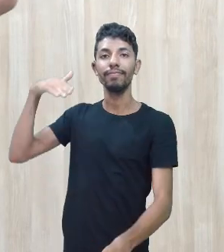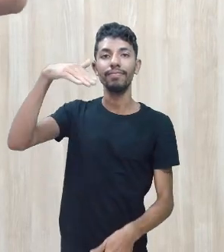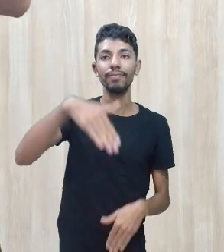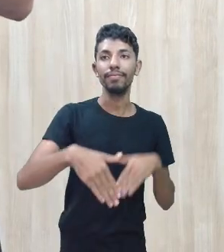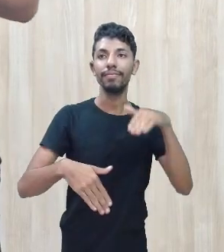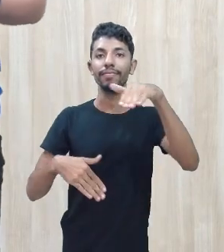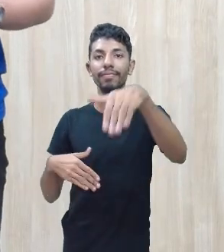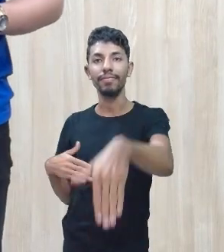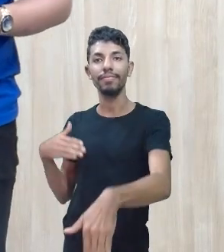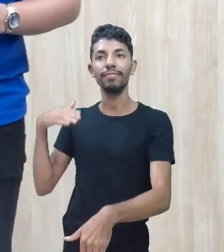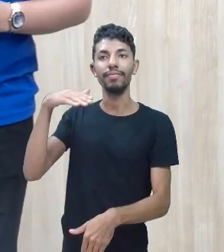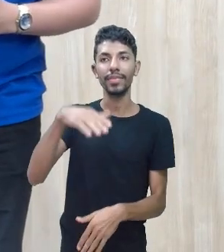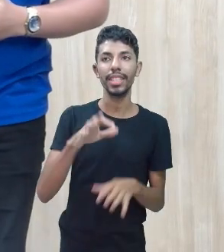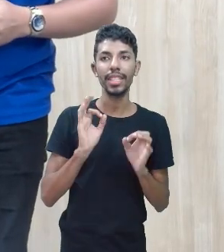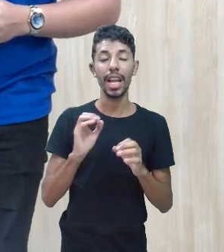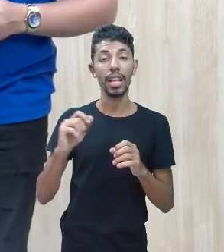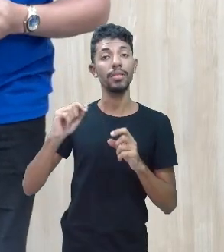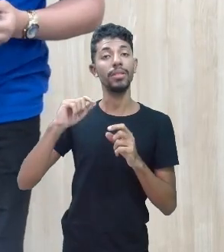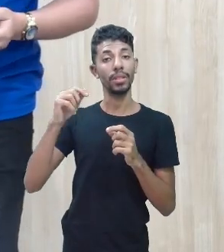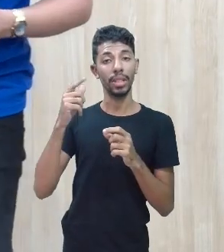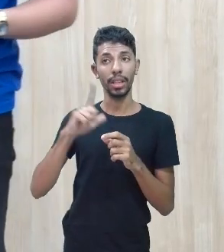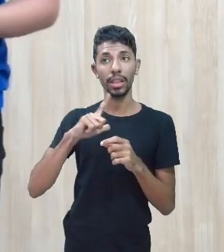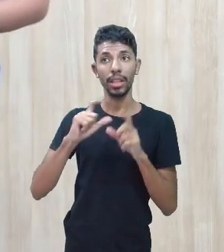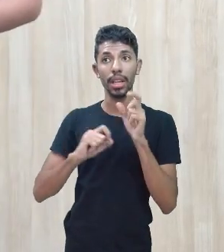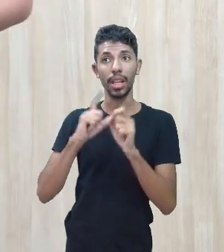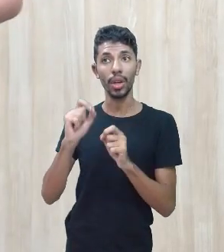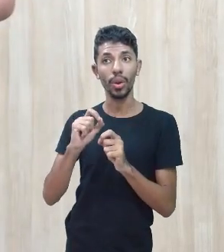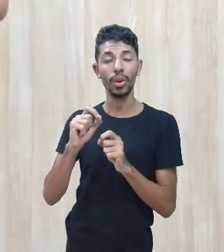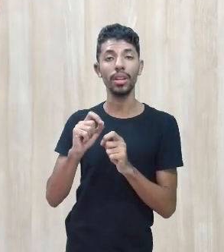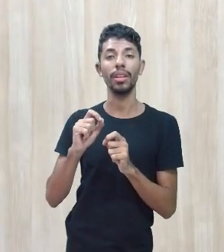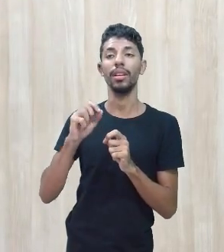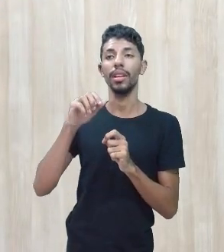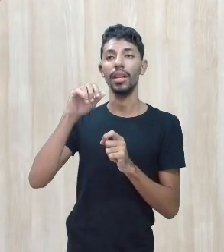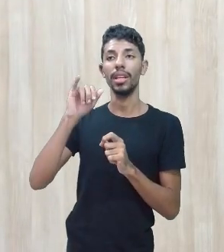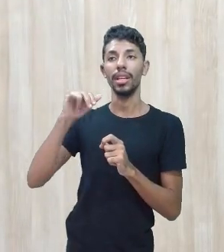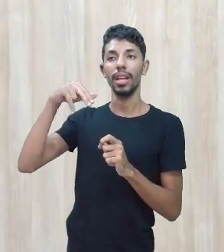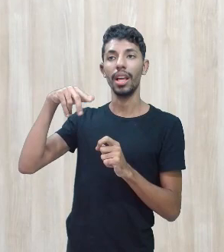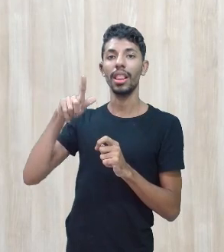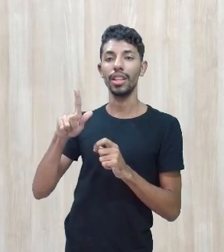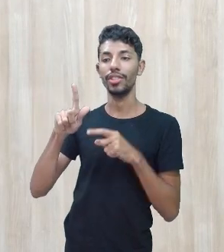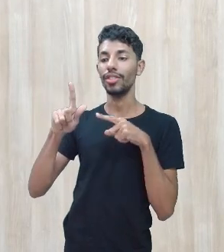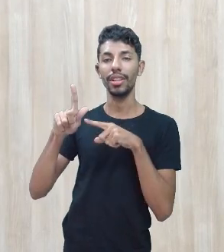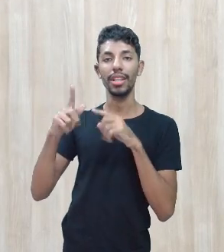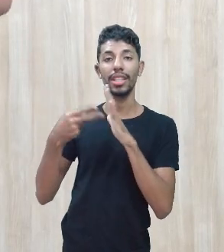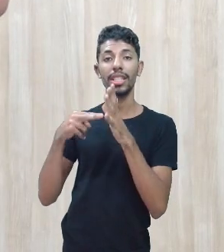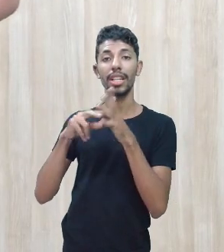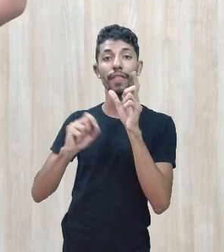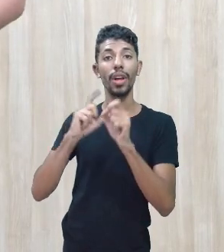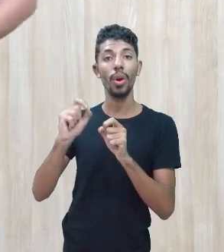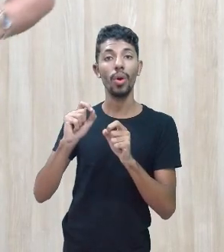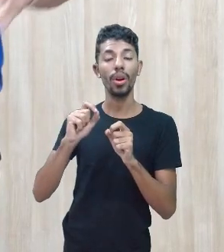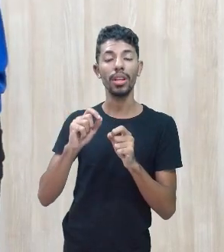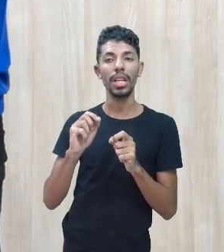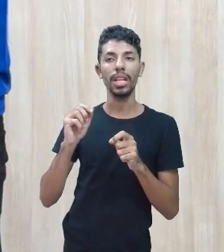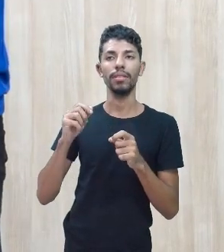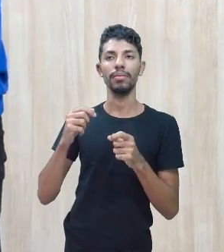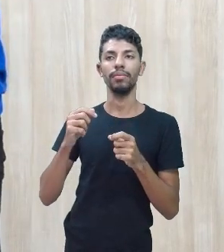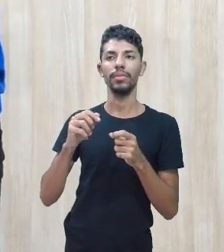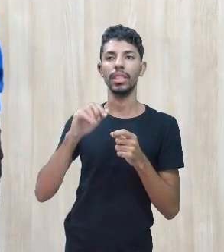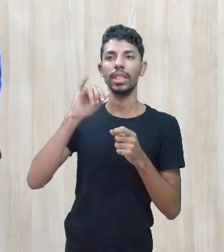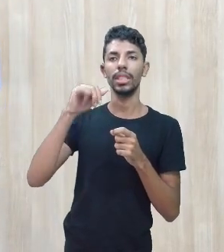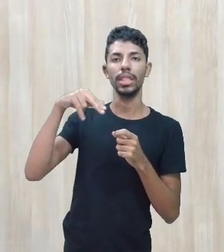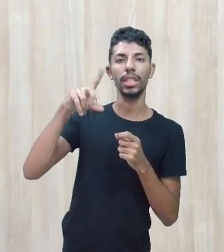Mesmo tendo aí o ing, nos dá a ideia de ando, indo, ondo, que eu sei que vocês conhecem bem o present continuous. Quem fez